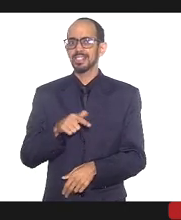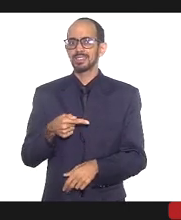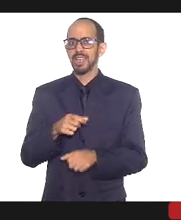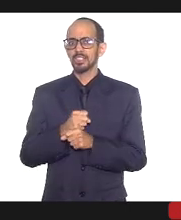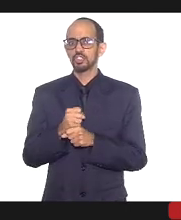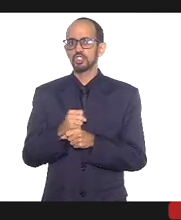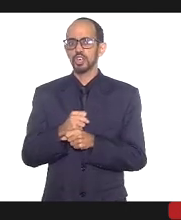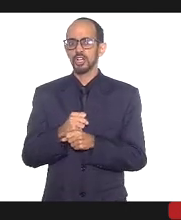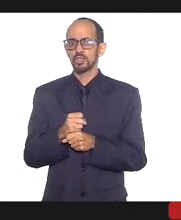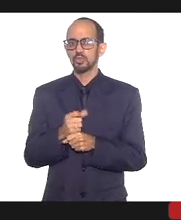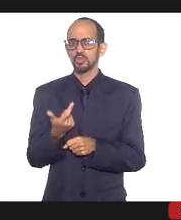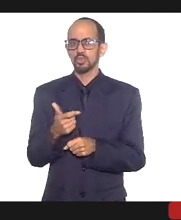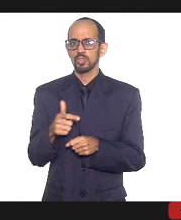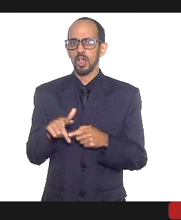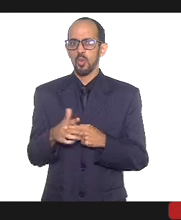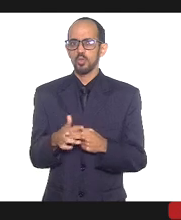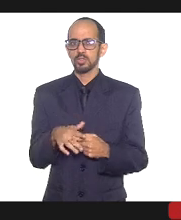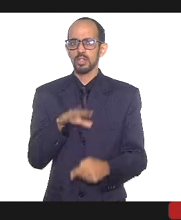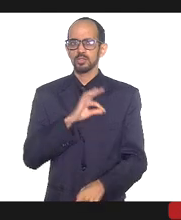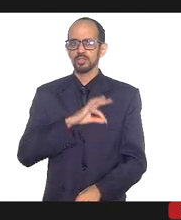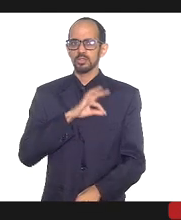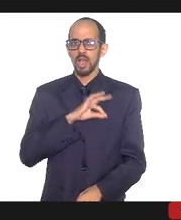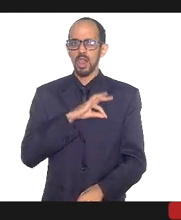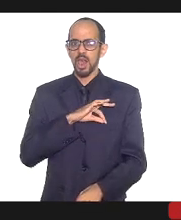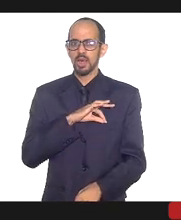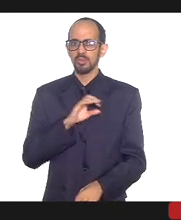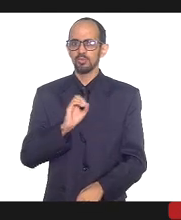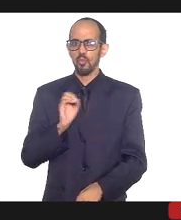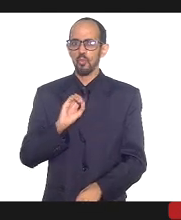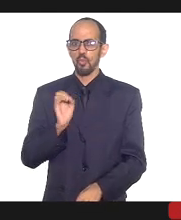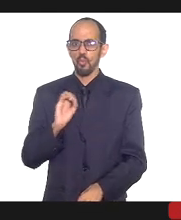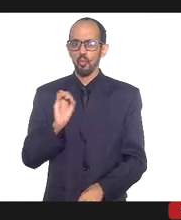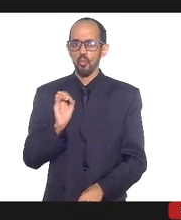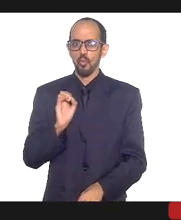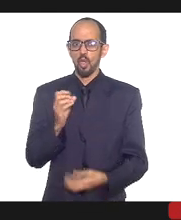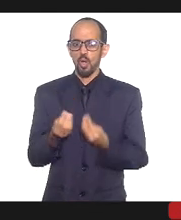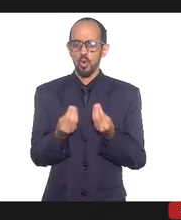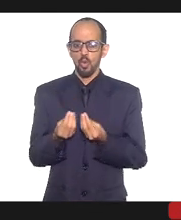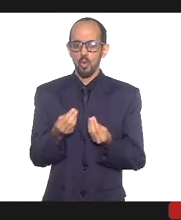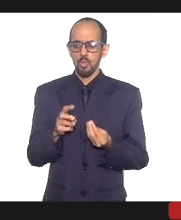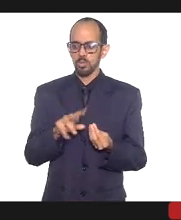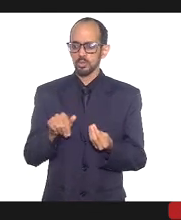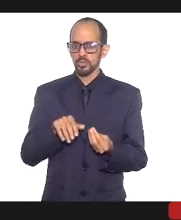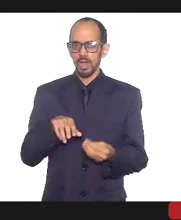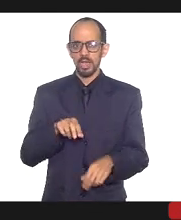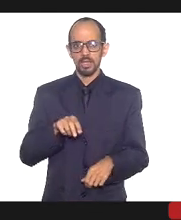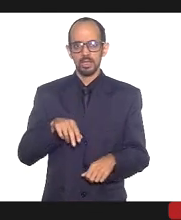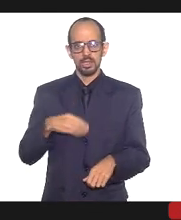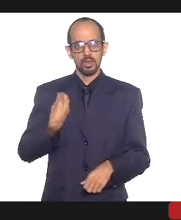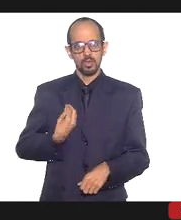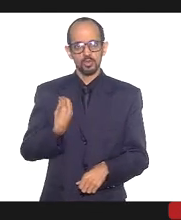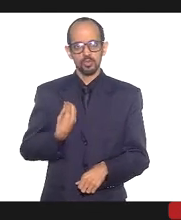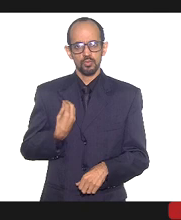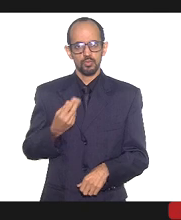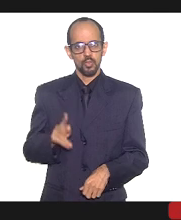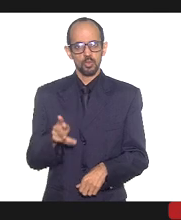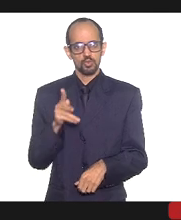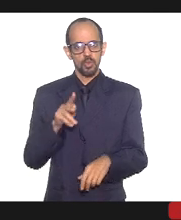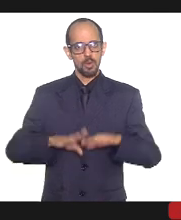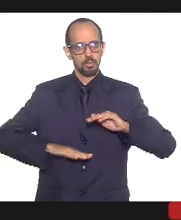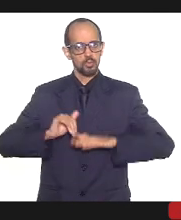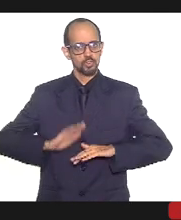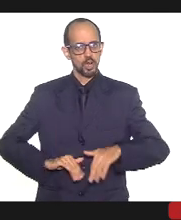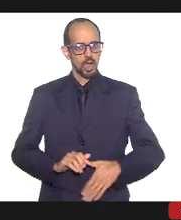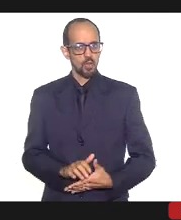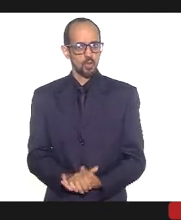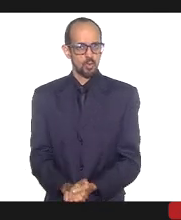a recomposição das perdas inflacionárias. Né? Como é que esses professores vão sobreviver? Então, eu deixo aqui, complementando a fala